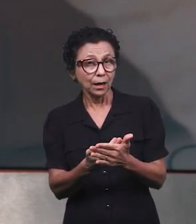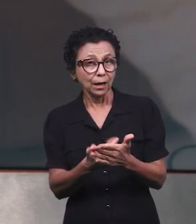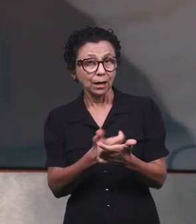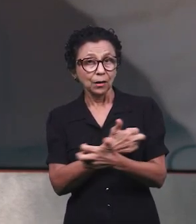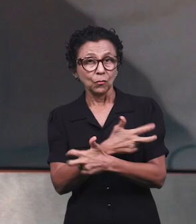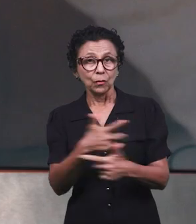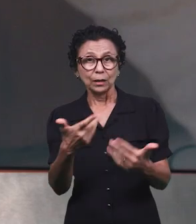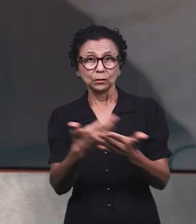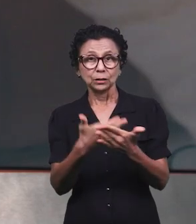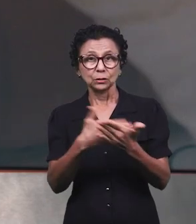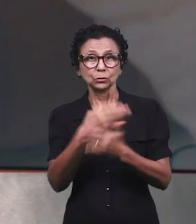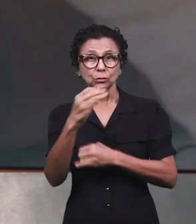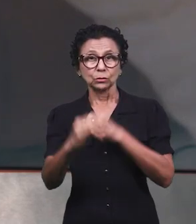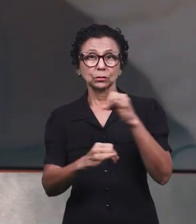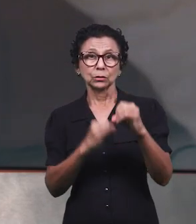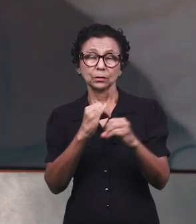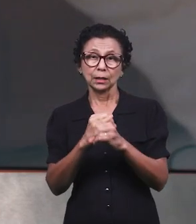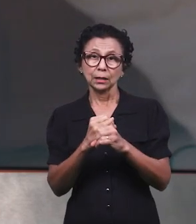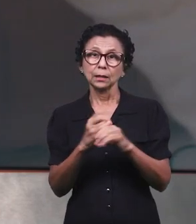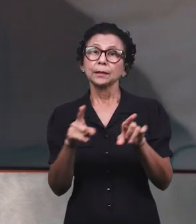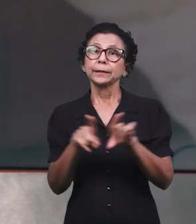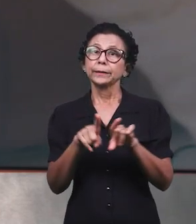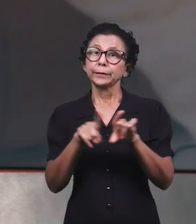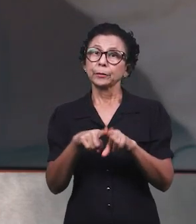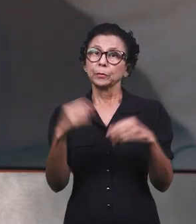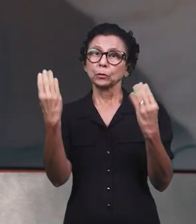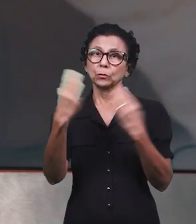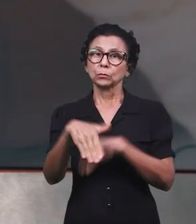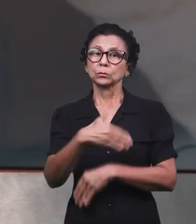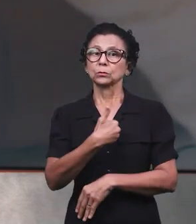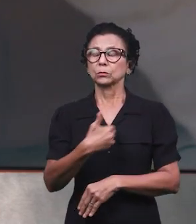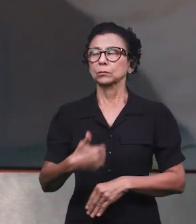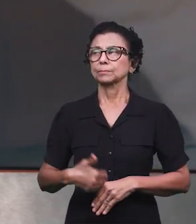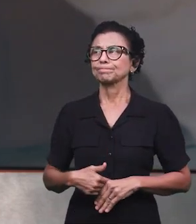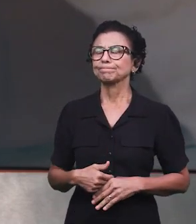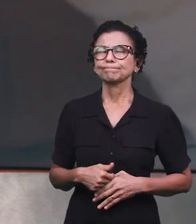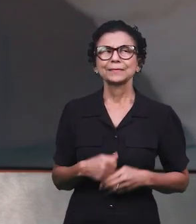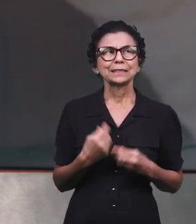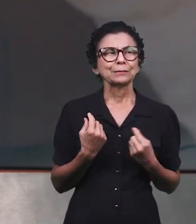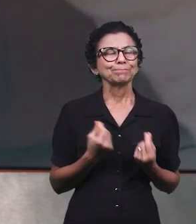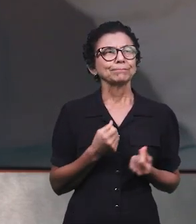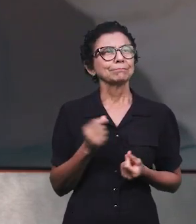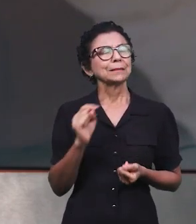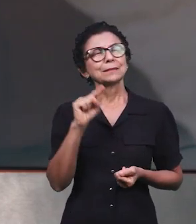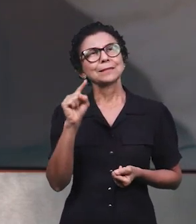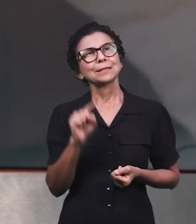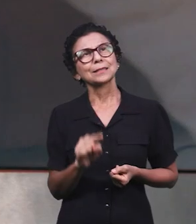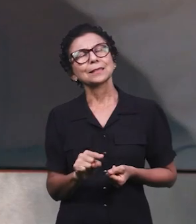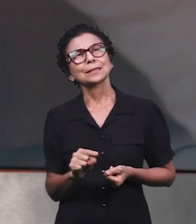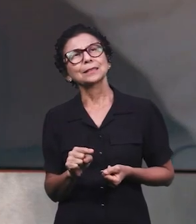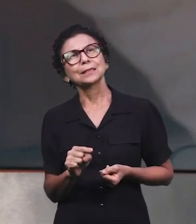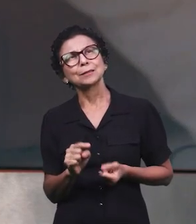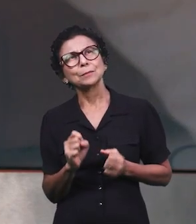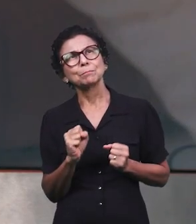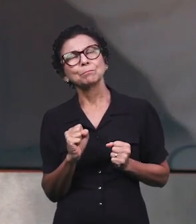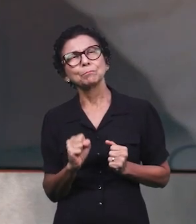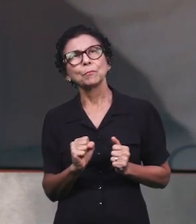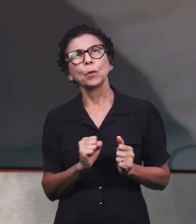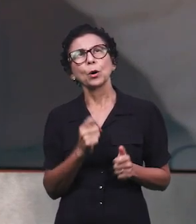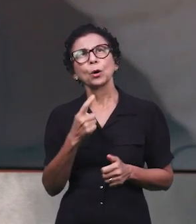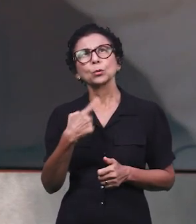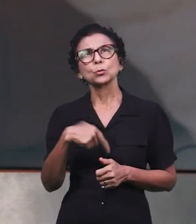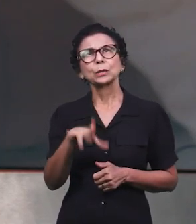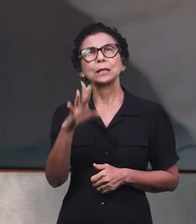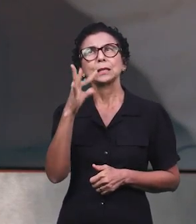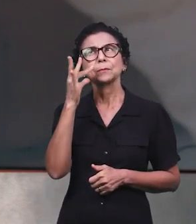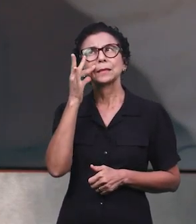e isso se aplica aos concursos públicos também. Mas será que eu posso ainda também ter uma preparação presencial, fazer um